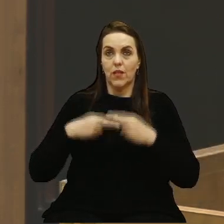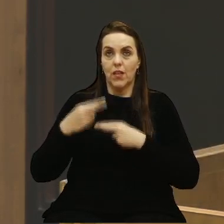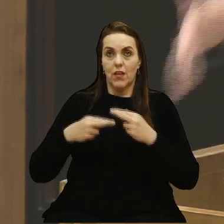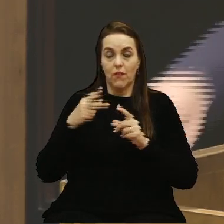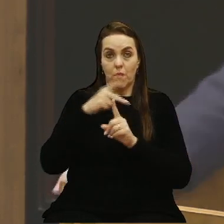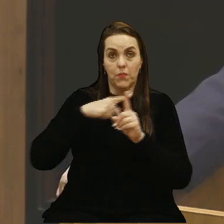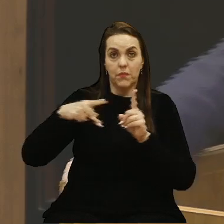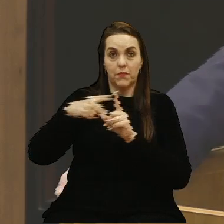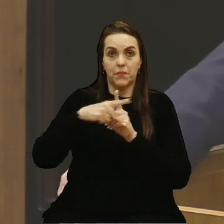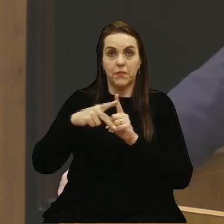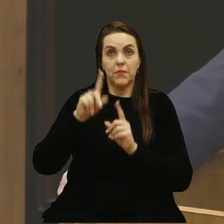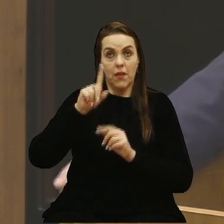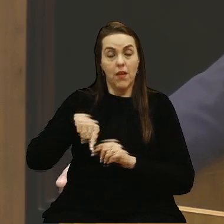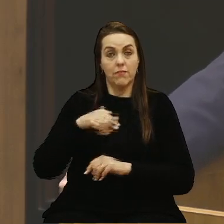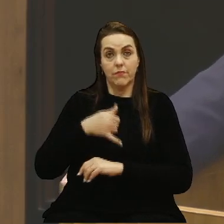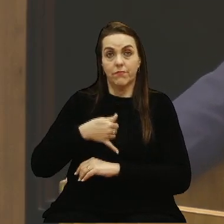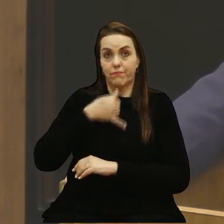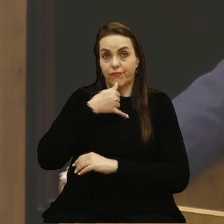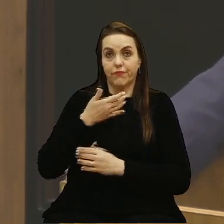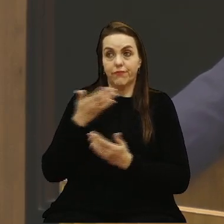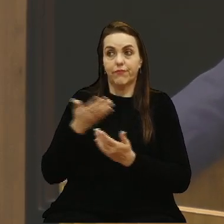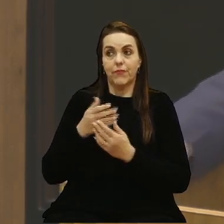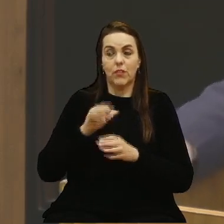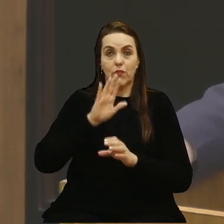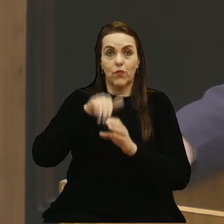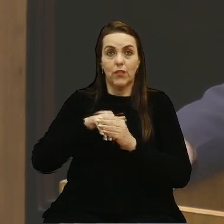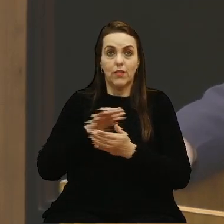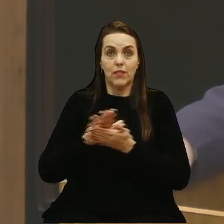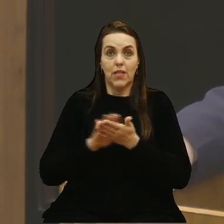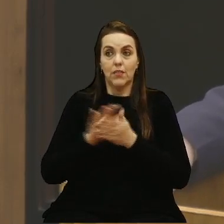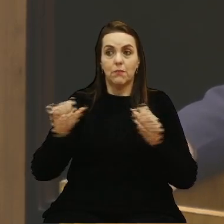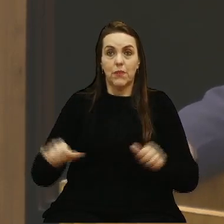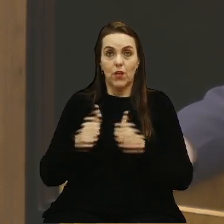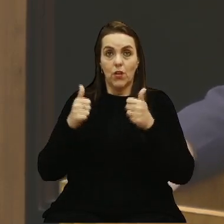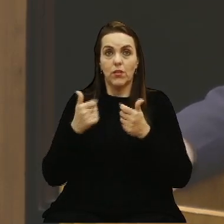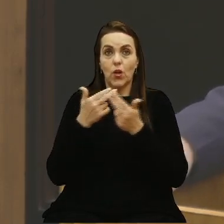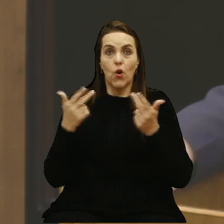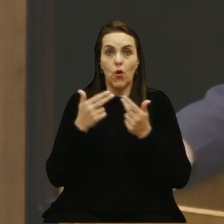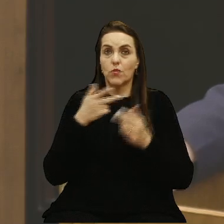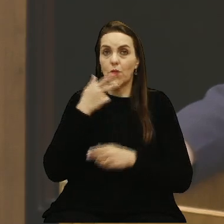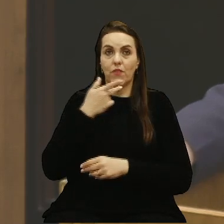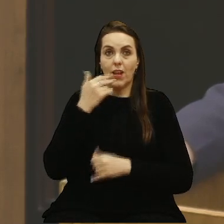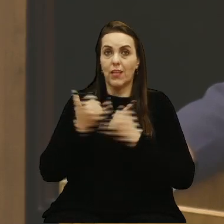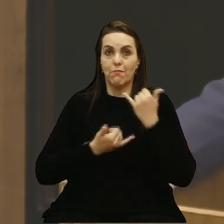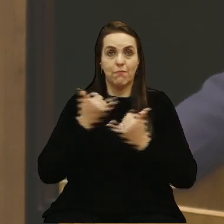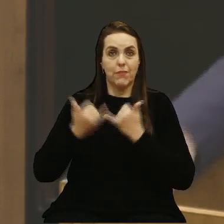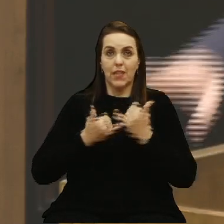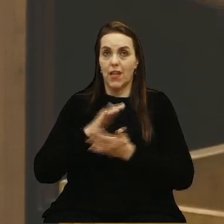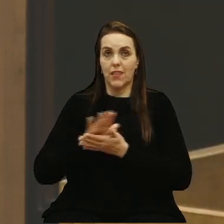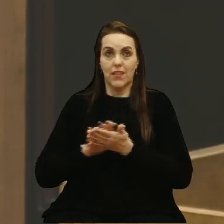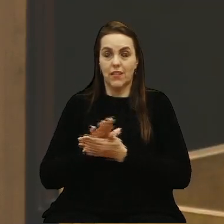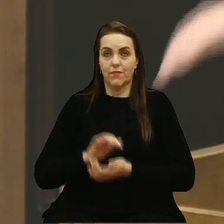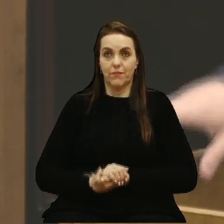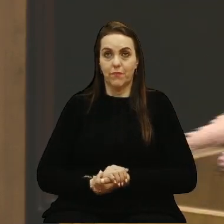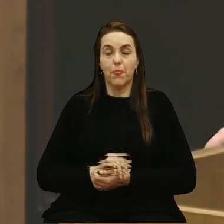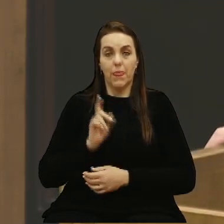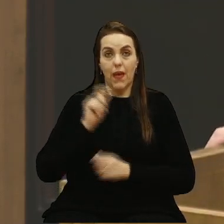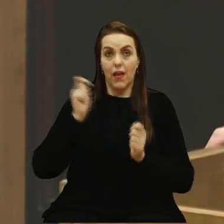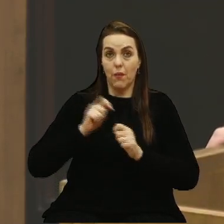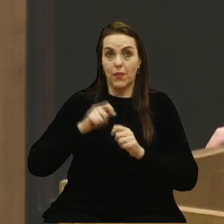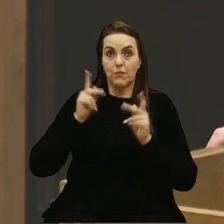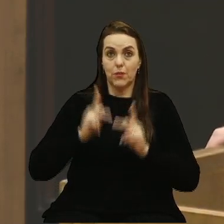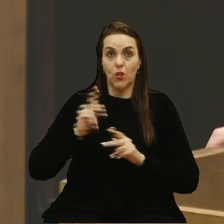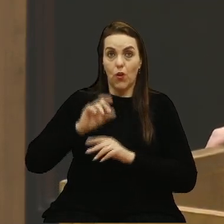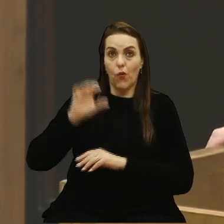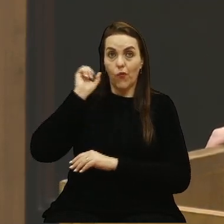Se não tivesse votado, talvez seria melhor. Agora, eu acho que tem coisas que a gente não pode falar nem brincando, porque é capaz de alguém ouvir e querer